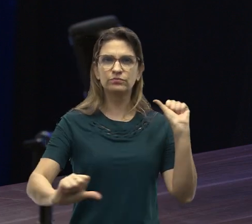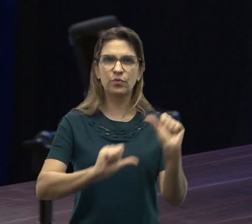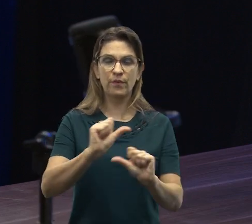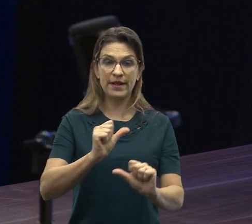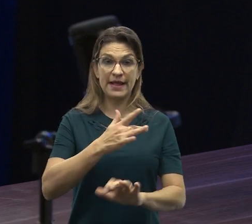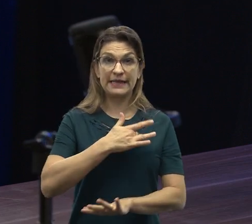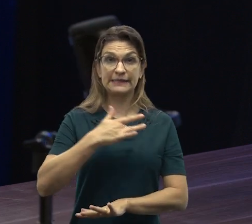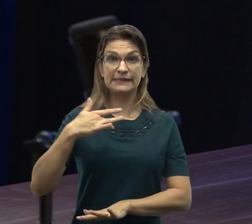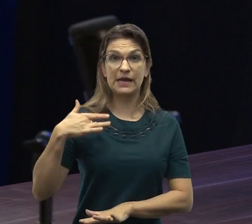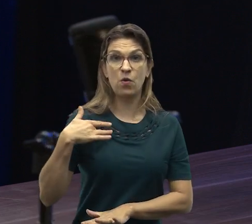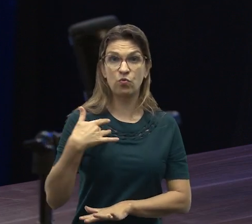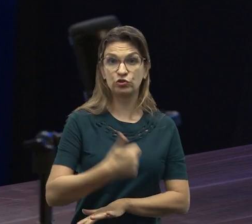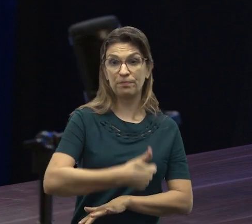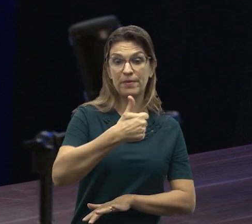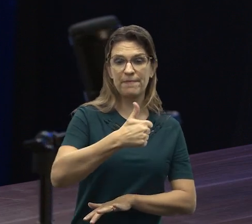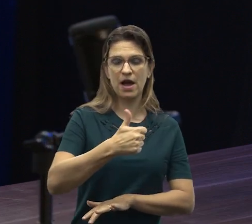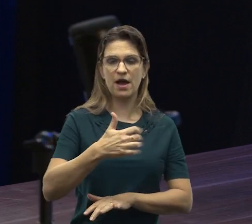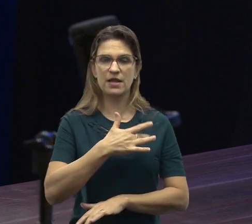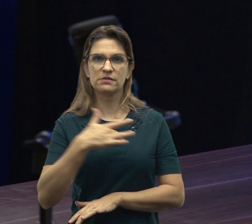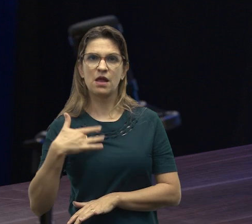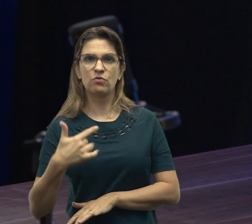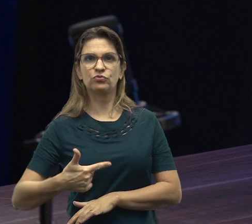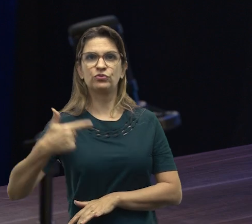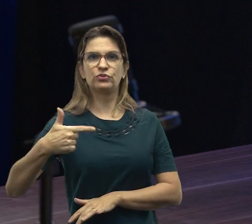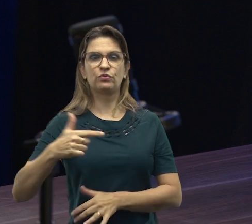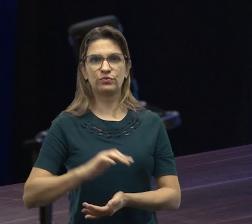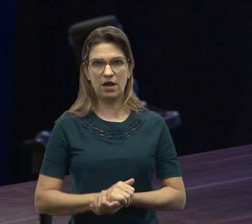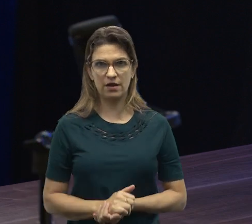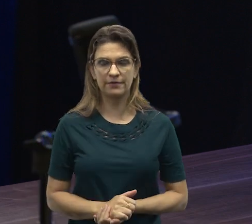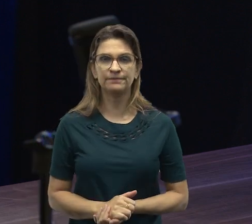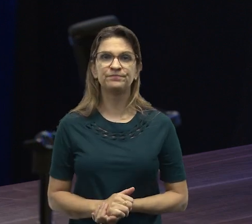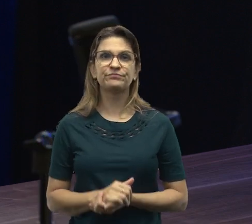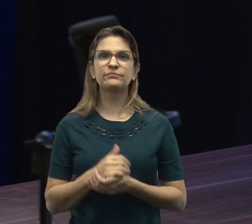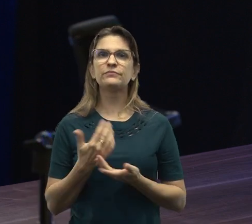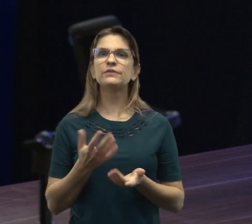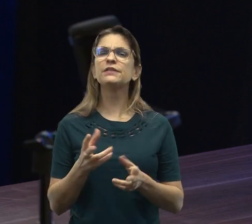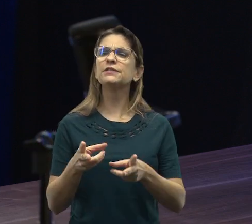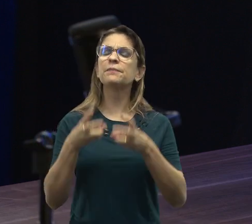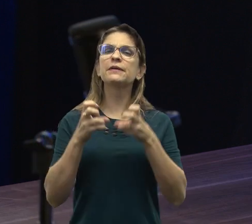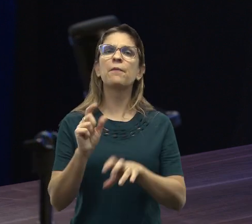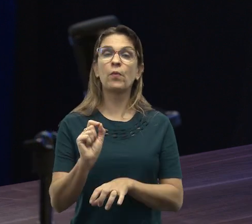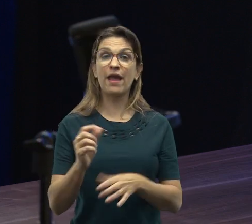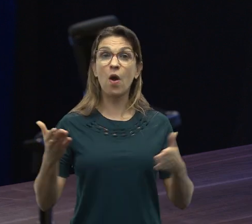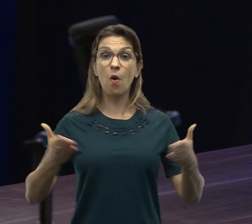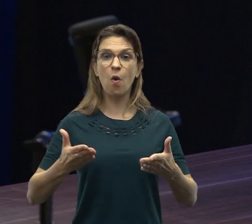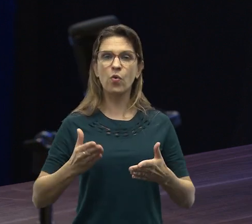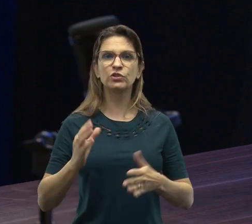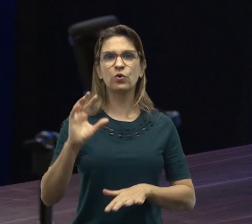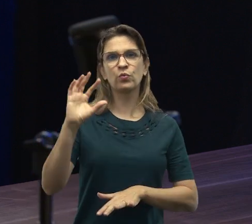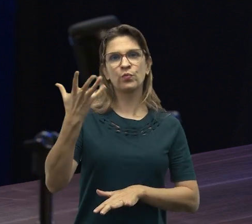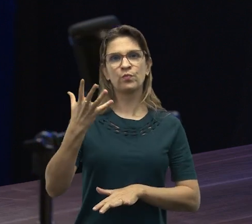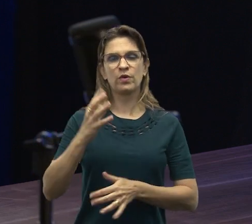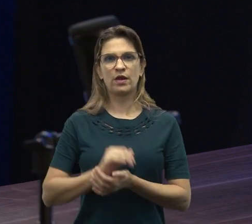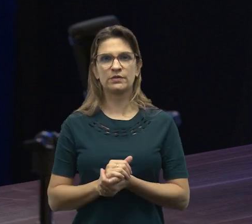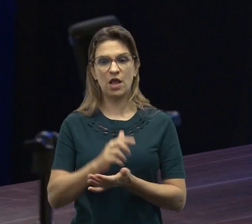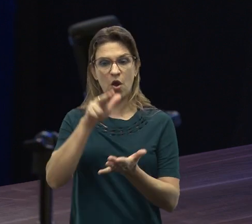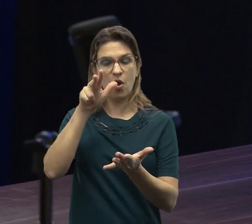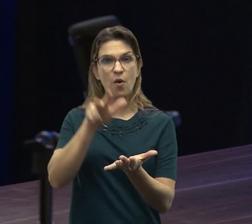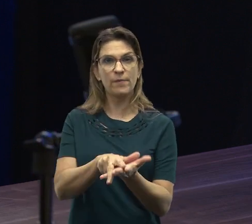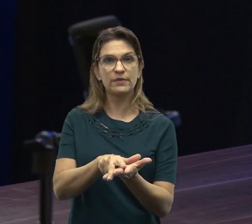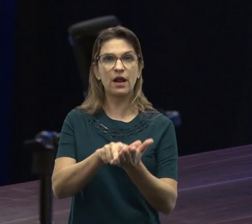saúde secundária. Hoje o que nós estamos vendo? Hospitalização direto, porque a atenção primária não tem feito o seu